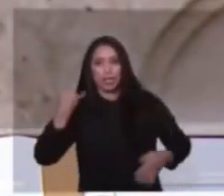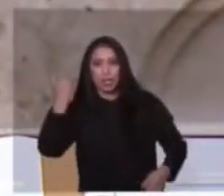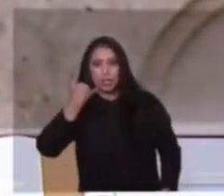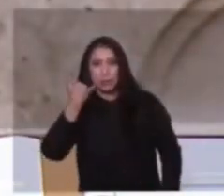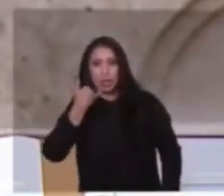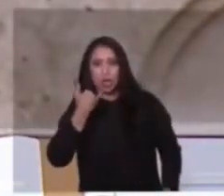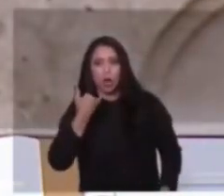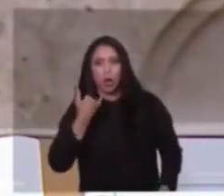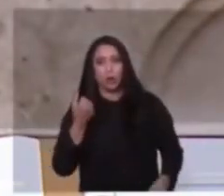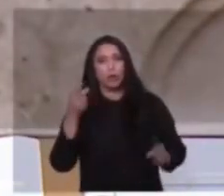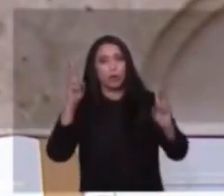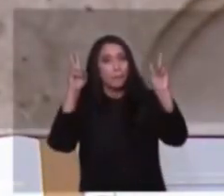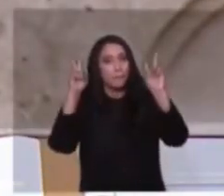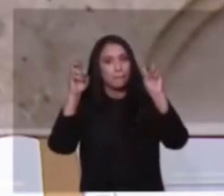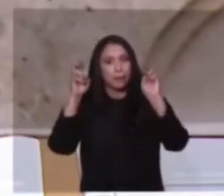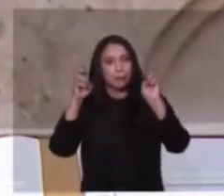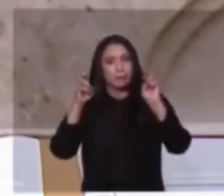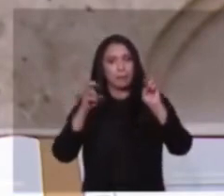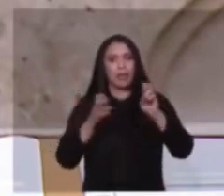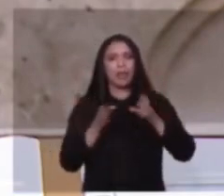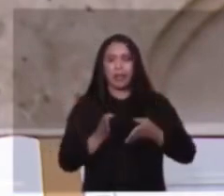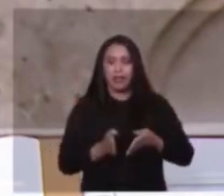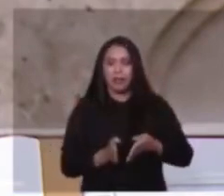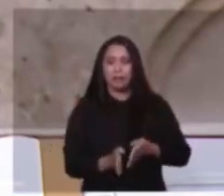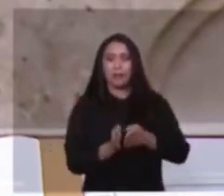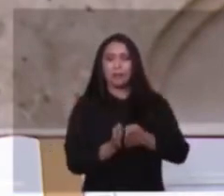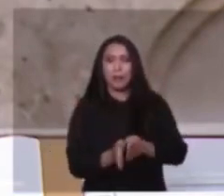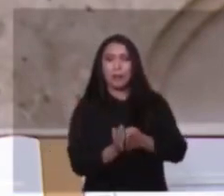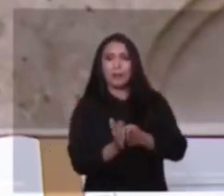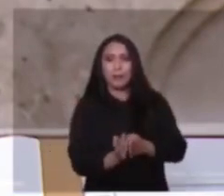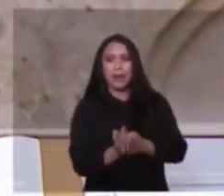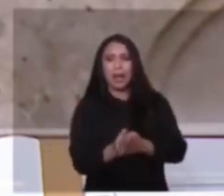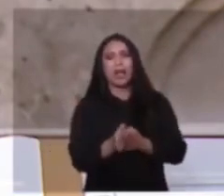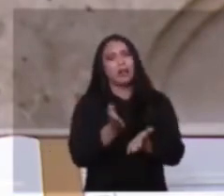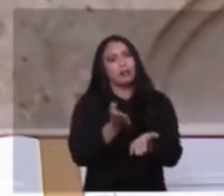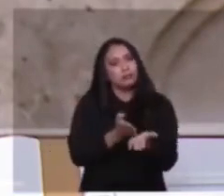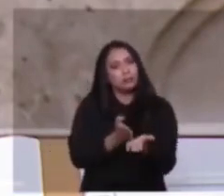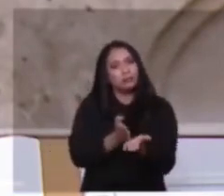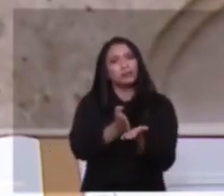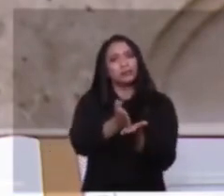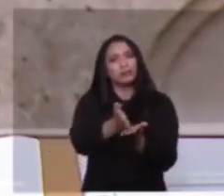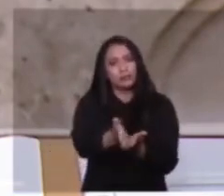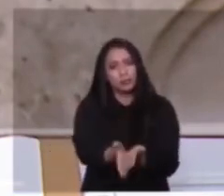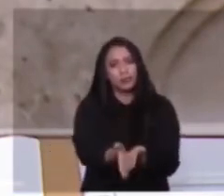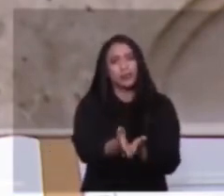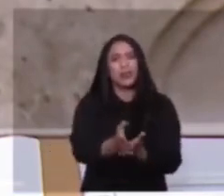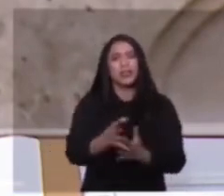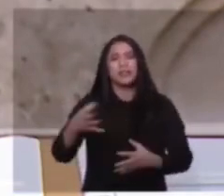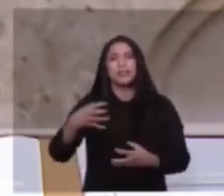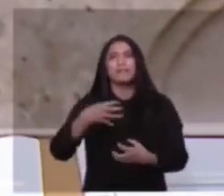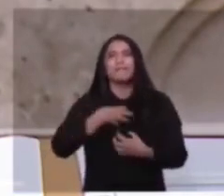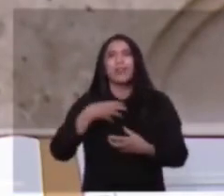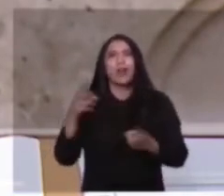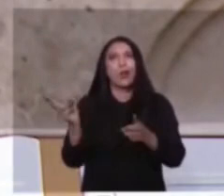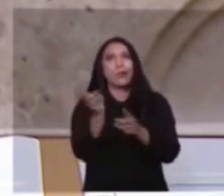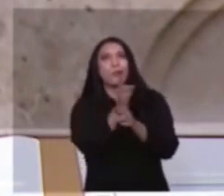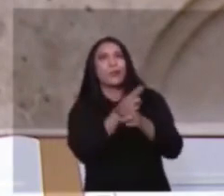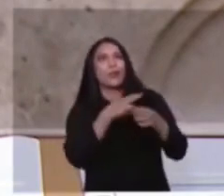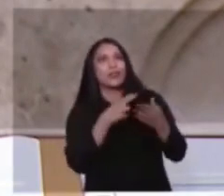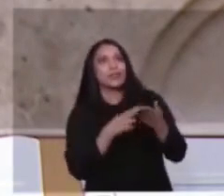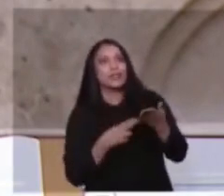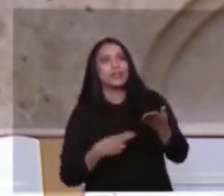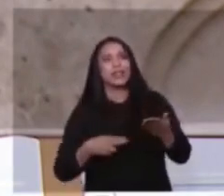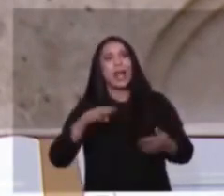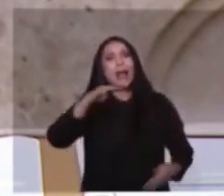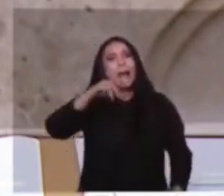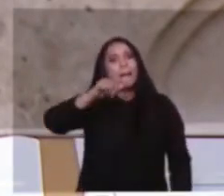quando diz: caminhante, o caminho se faz ao caminhar. Versos que ecoam na poesia do nosso